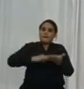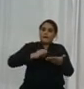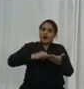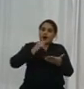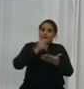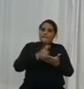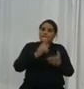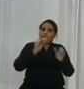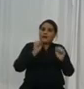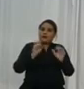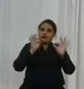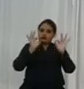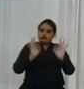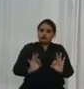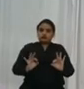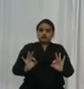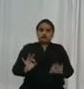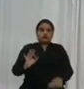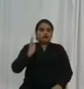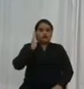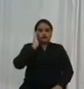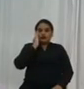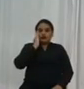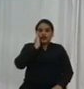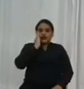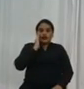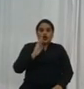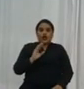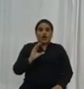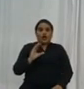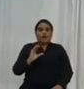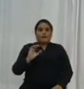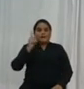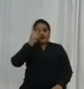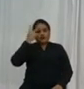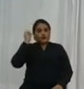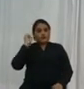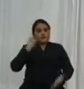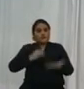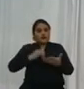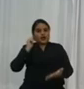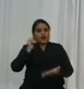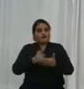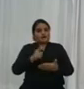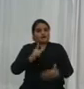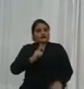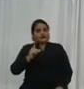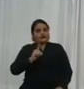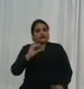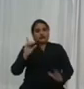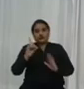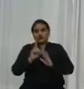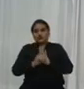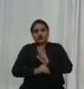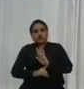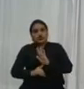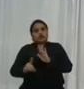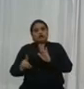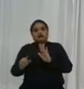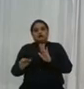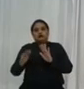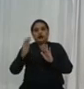não possa dar a entender ao contribuinte que ele está sendo ali lesado ou pagando algo